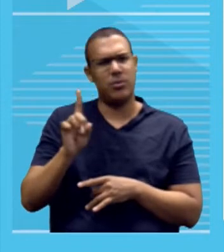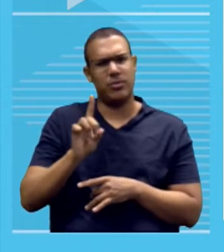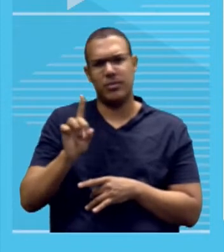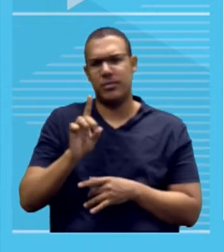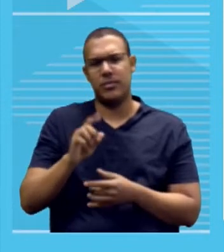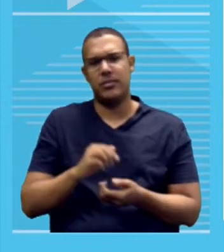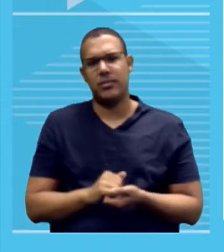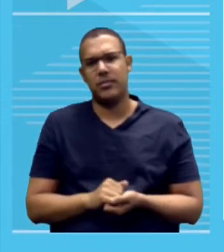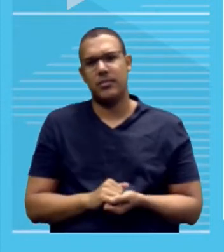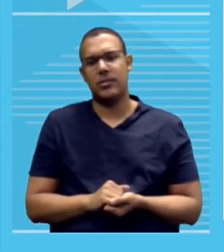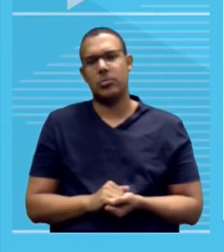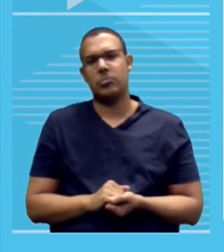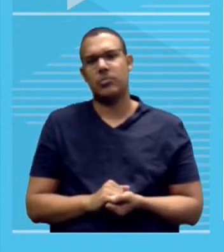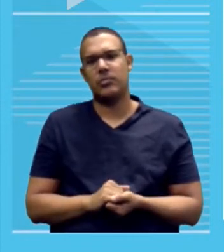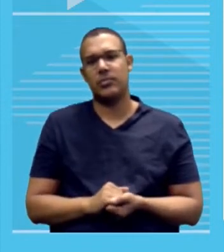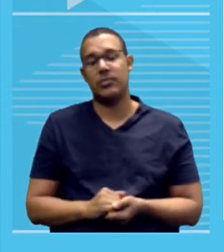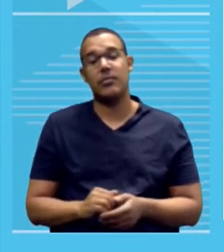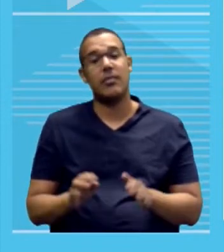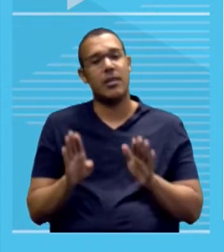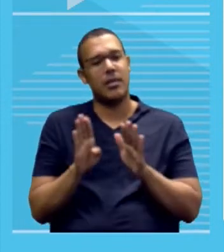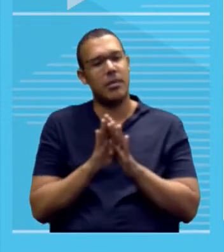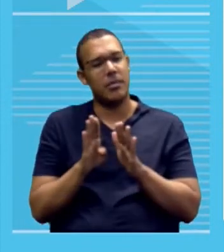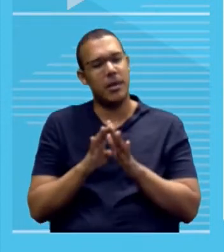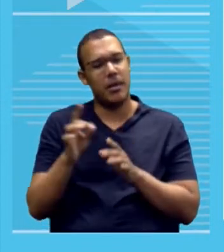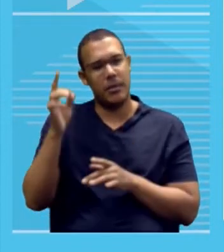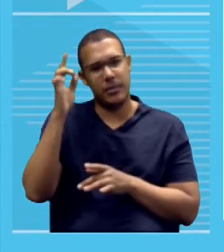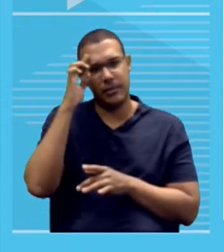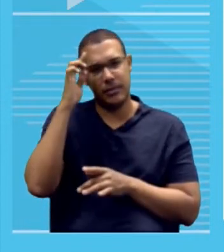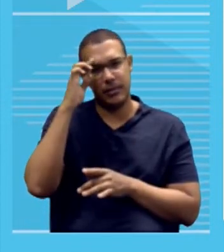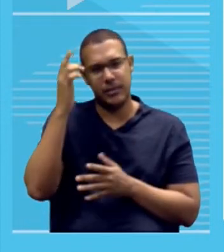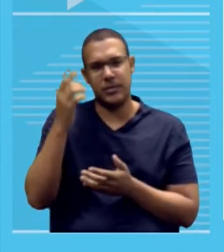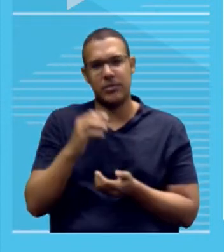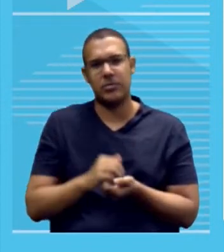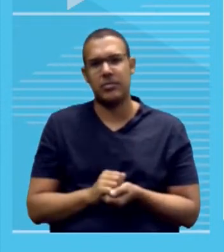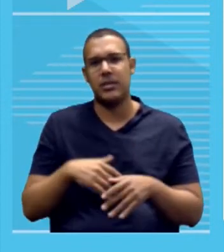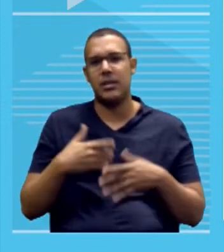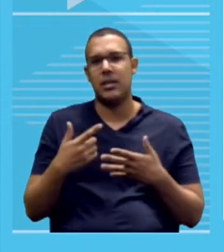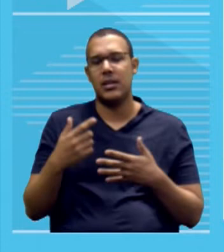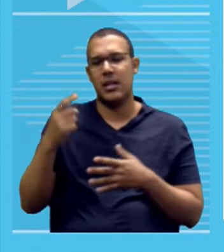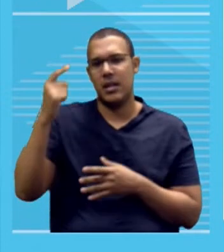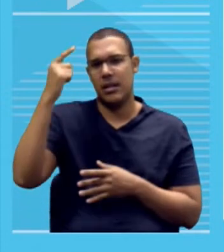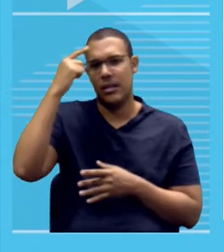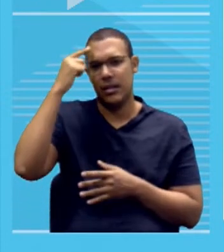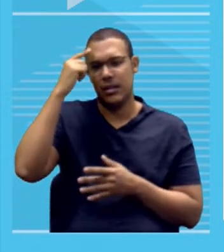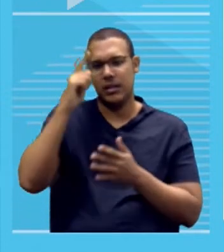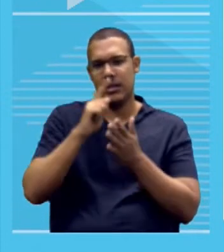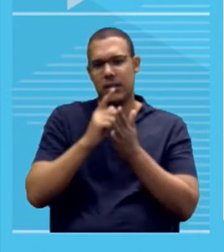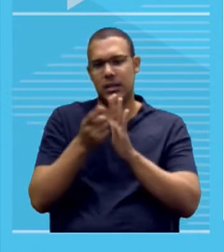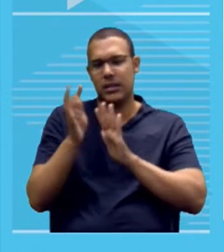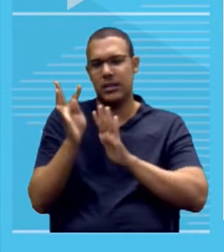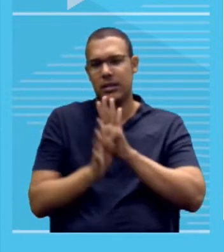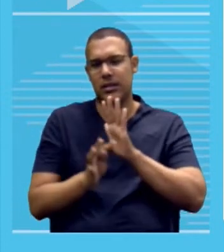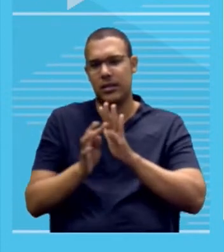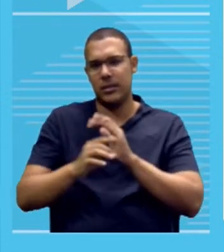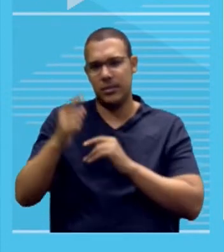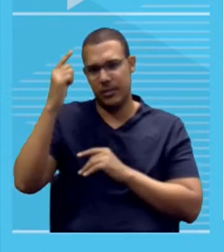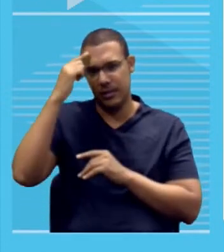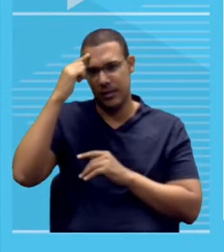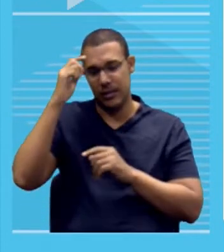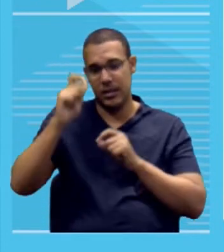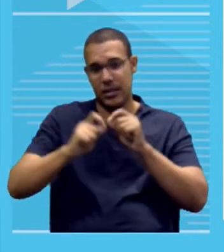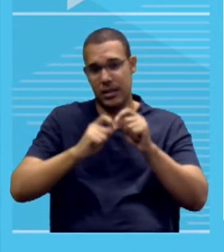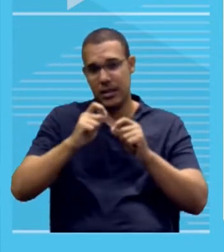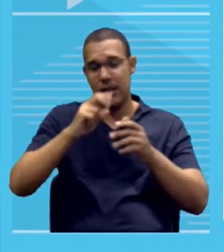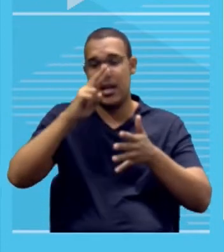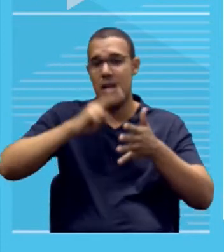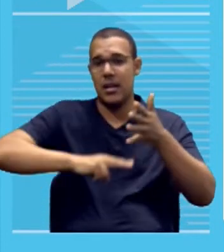aí gente também é bem sabe então o professor quer dizer que a gente tá pensando em gêneros textuais a gente tá pensando ao mesmo tempo em leitura